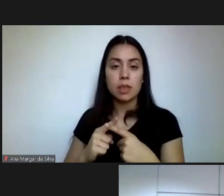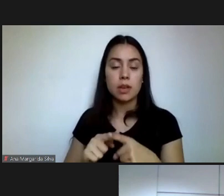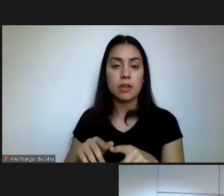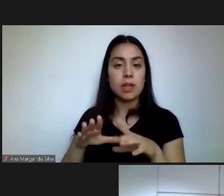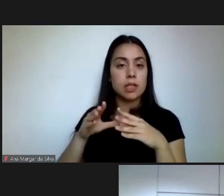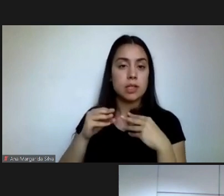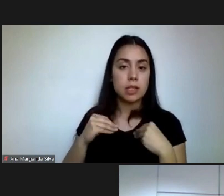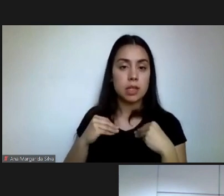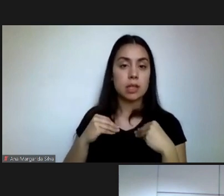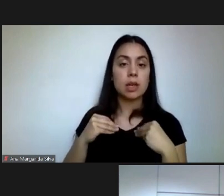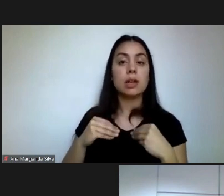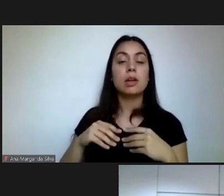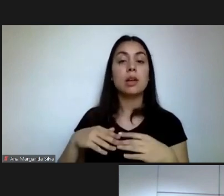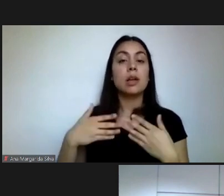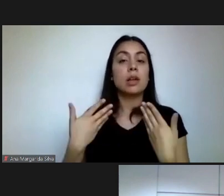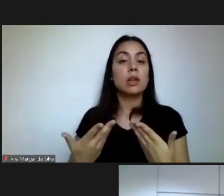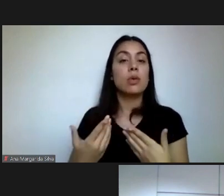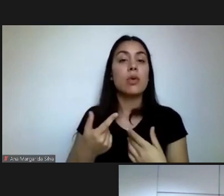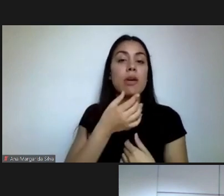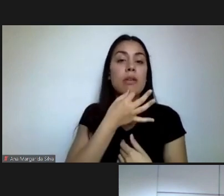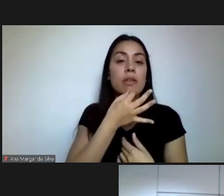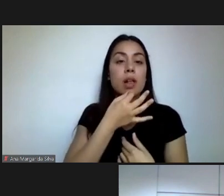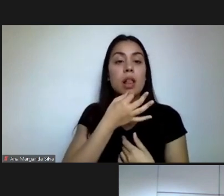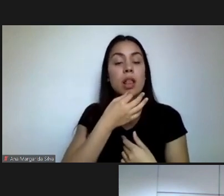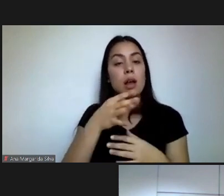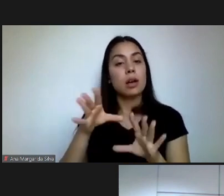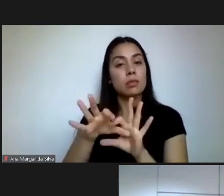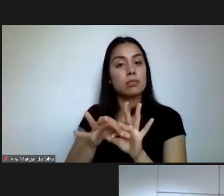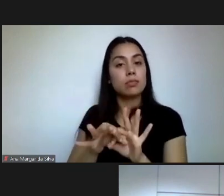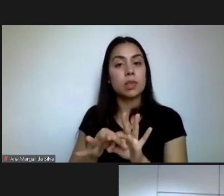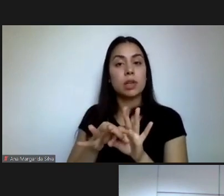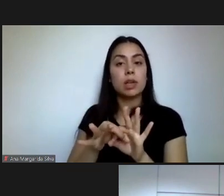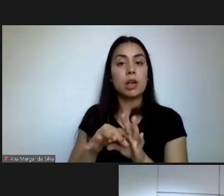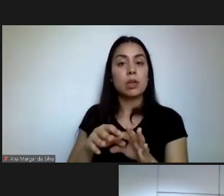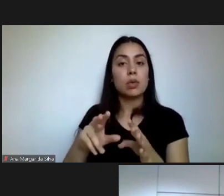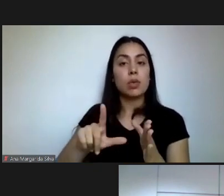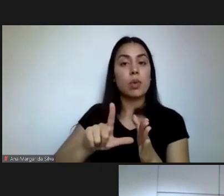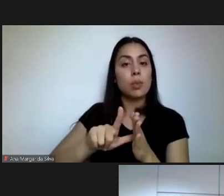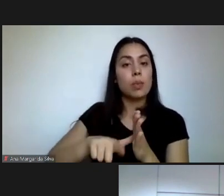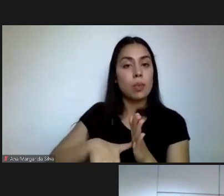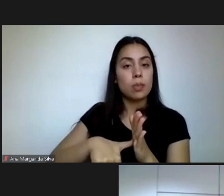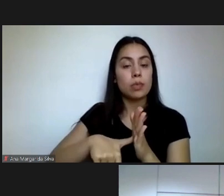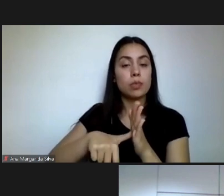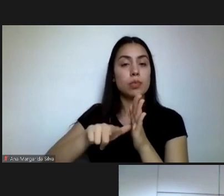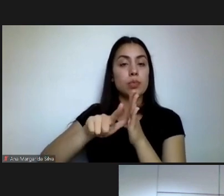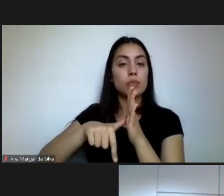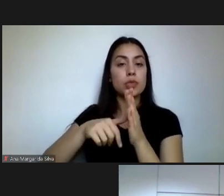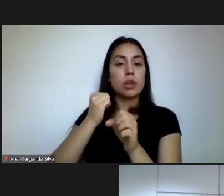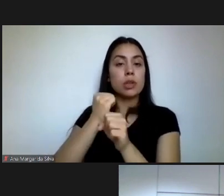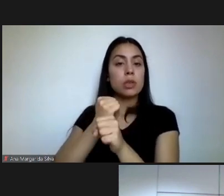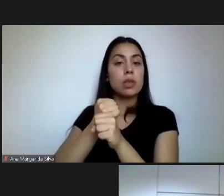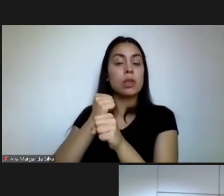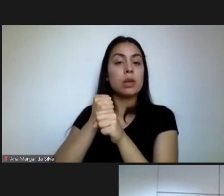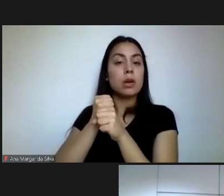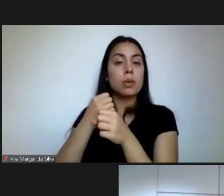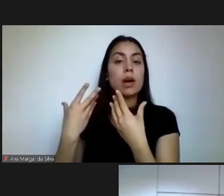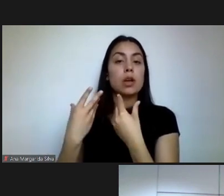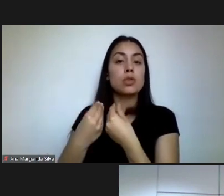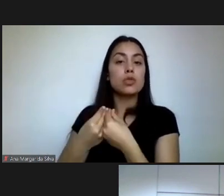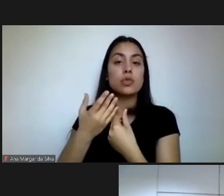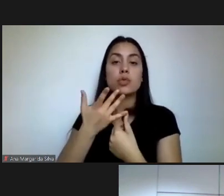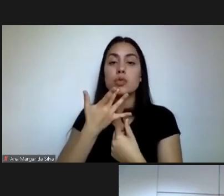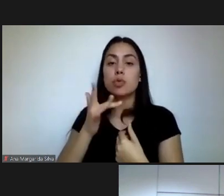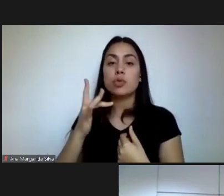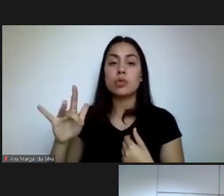se poderias falar um pouco sobre isso, sobre se há já do trabalho que foi feito, já conseguem tirar esse tipo de